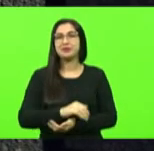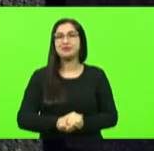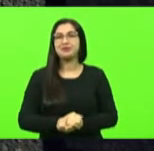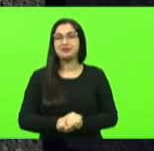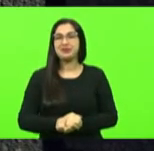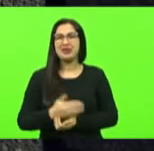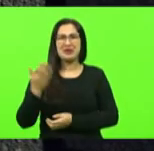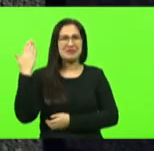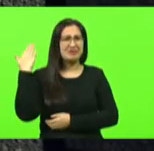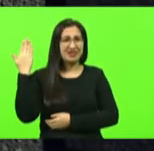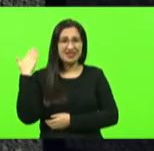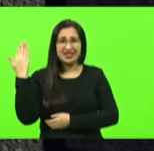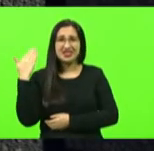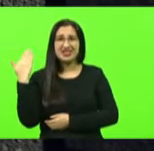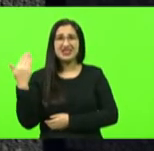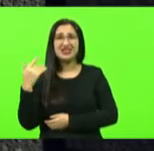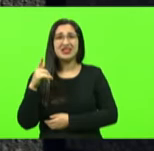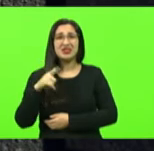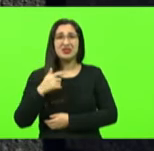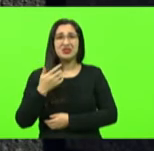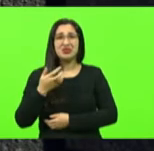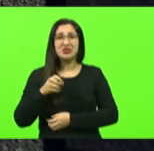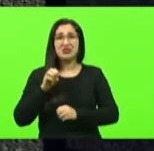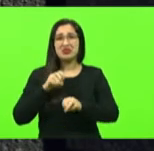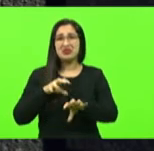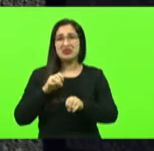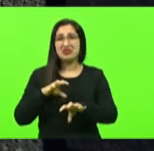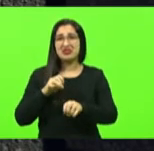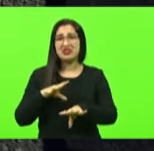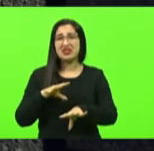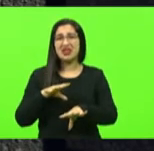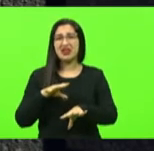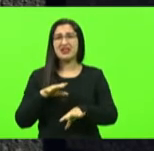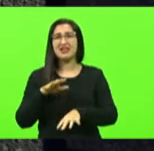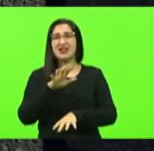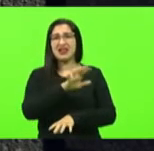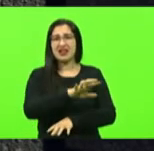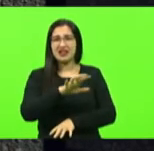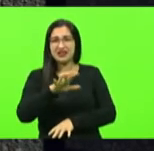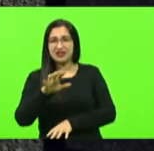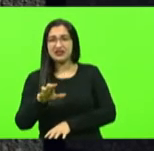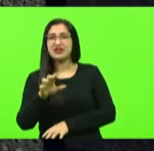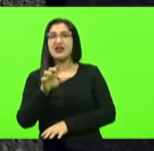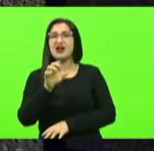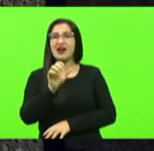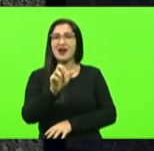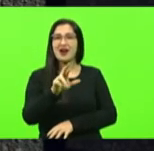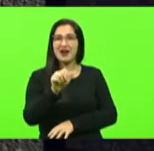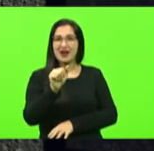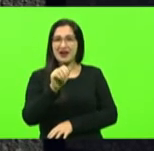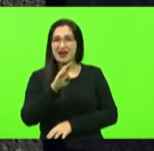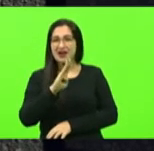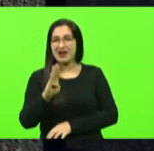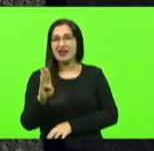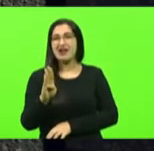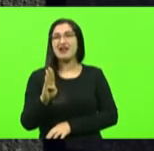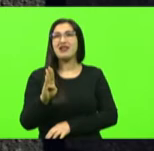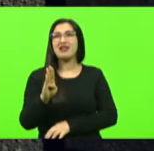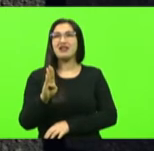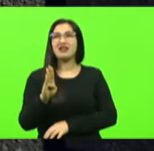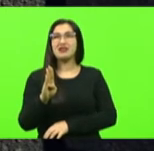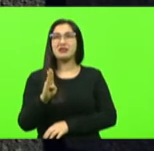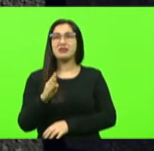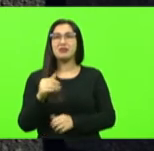tempo, aquela época, foi criado comissões regionais, era grave. Tinha várias comissões na Bacia